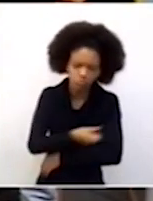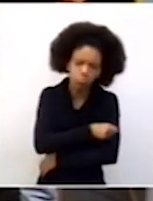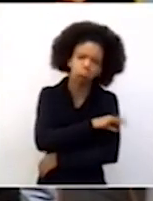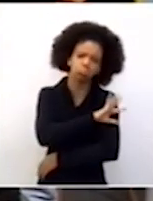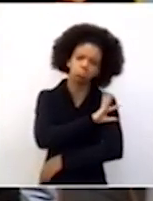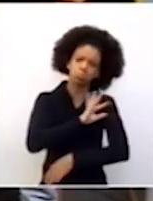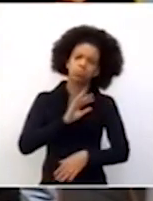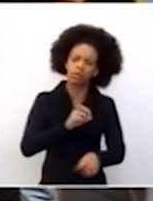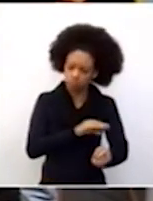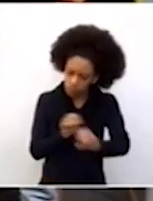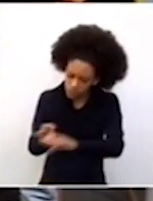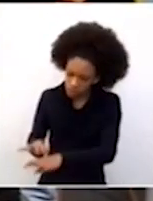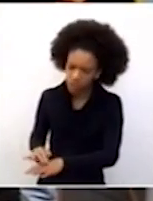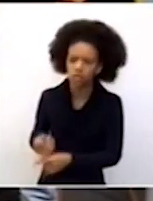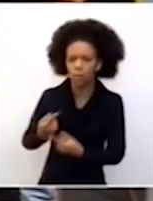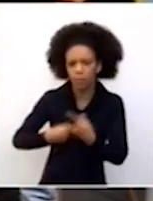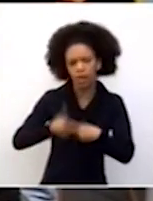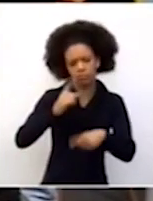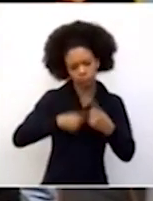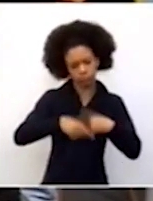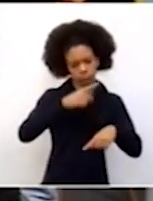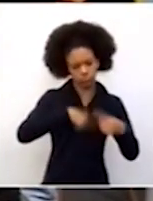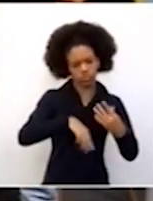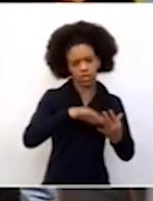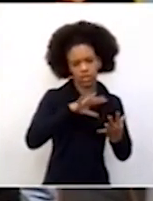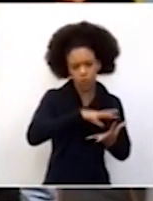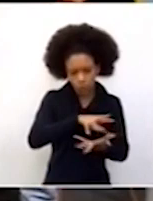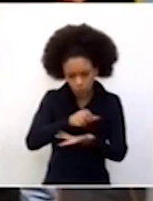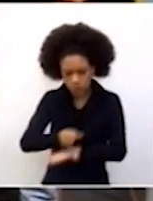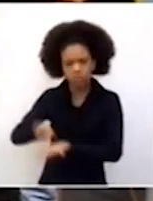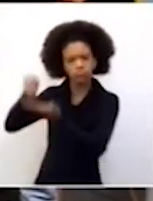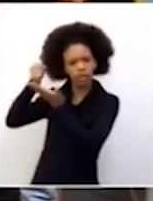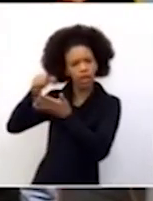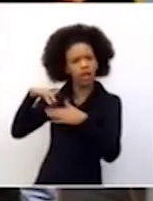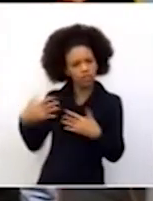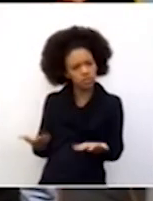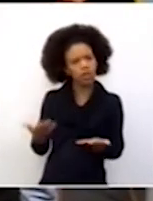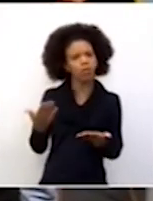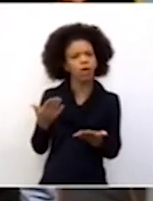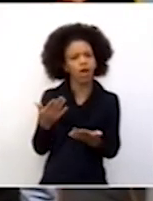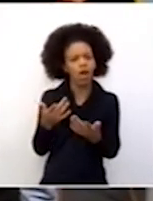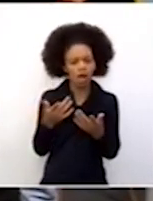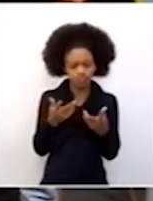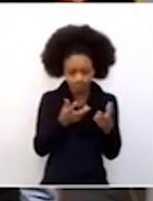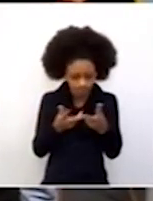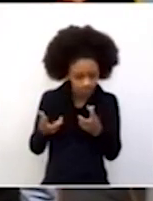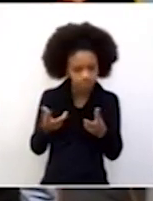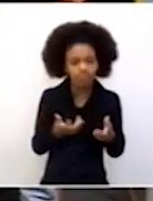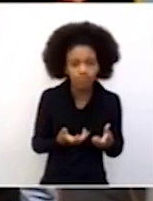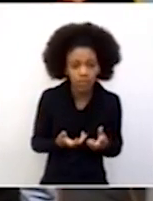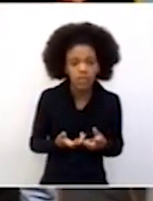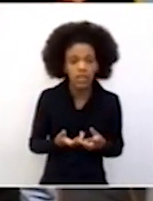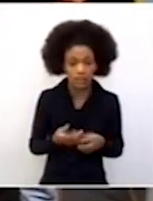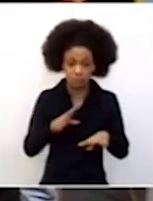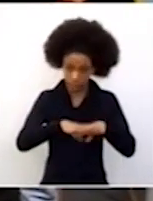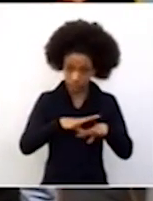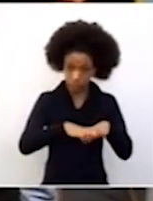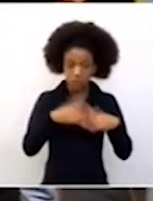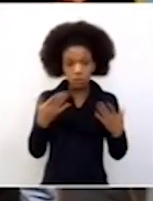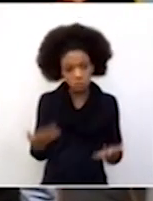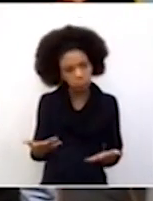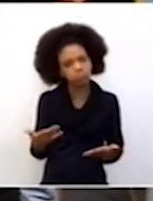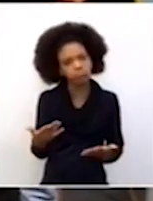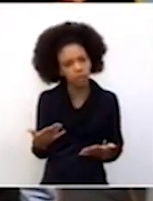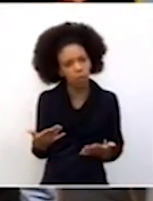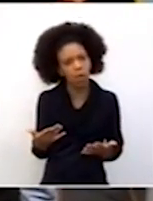renovando essa questão, de estar reciclando. Sustentabilidade, reciclando. Isso também é a perspectiva matemática. Tá vendo a contribuição da matemática